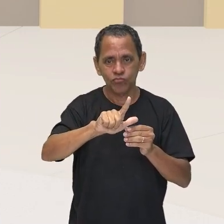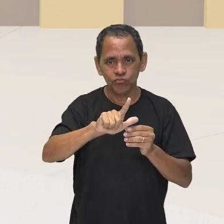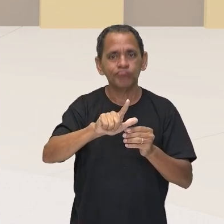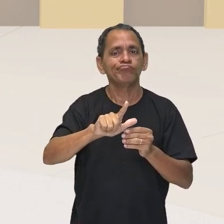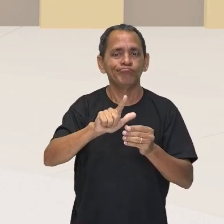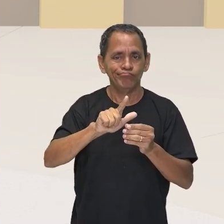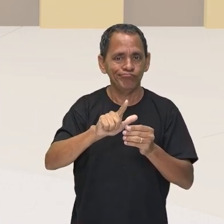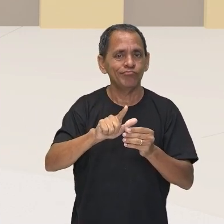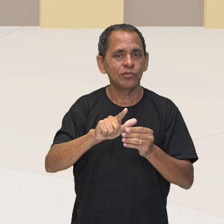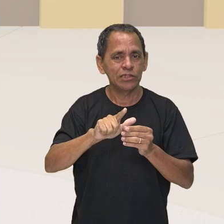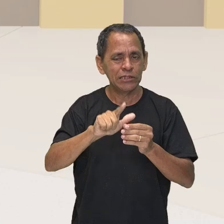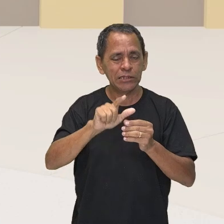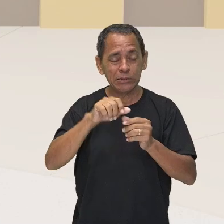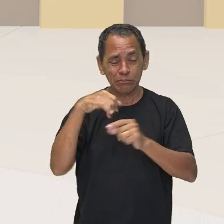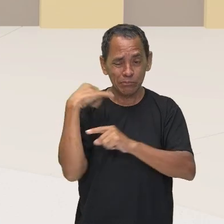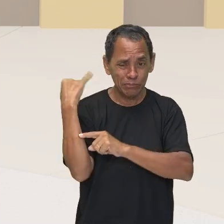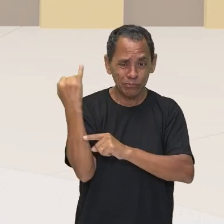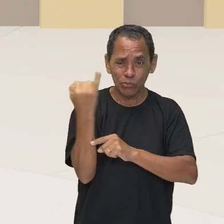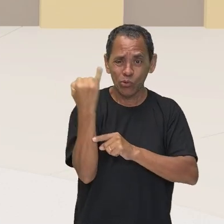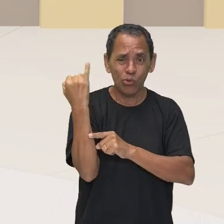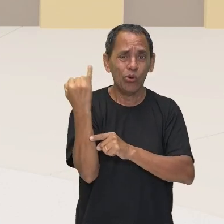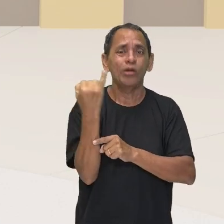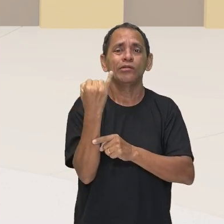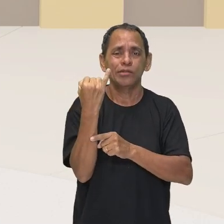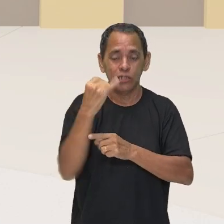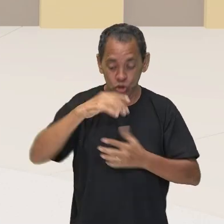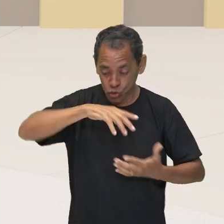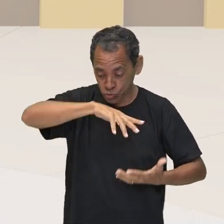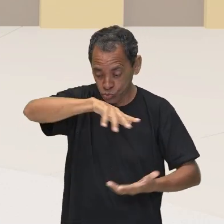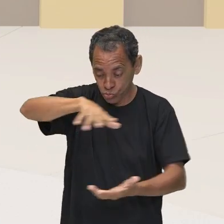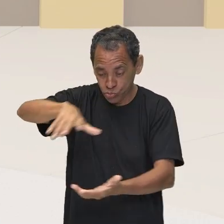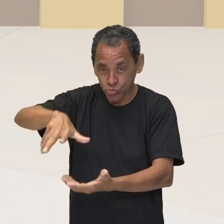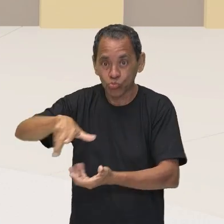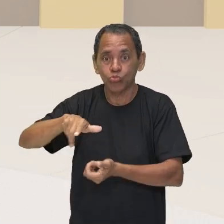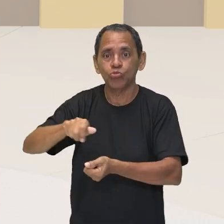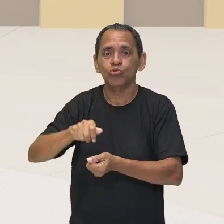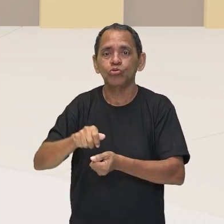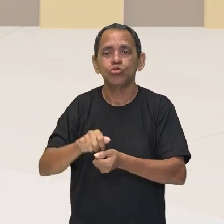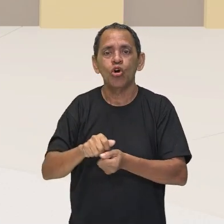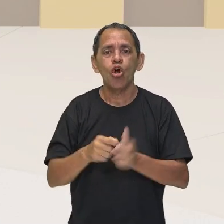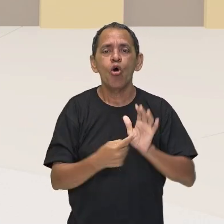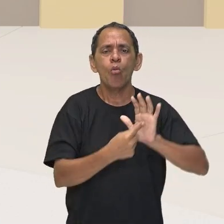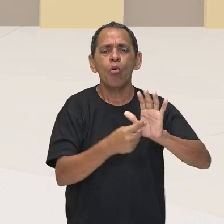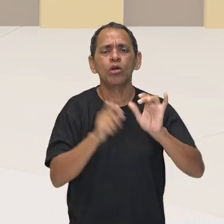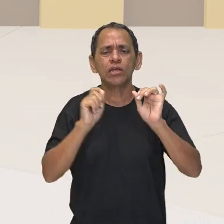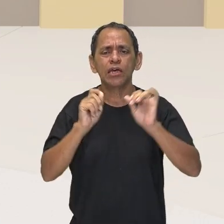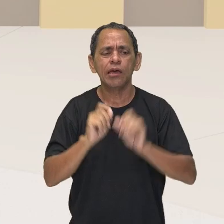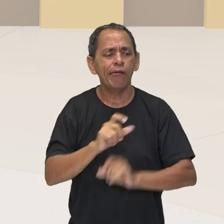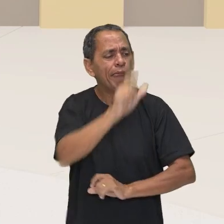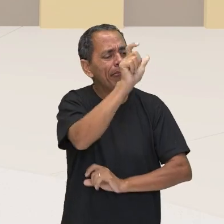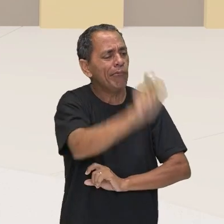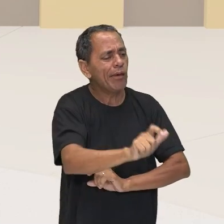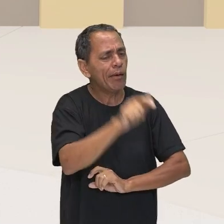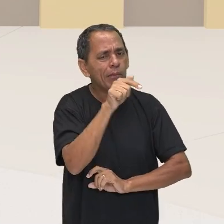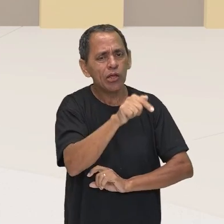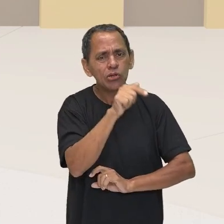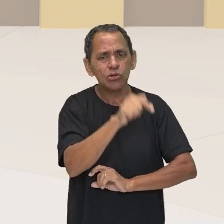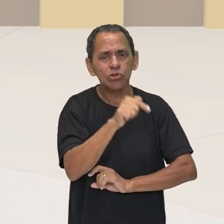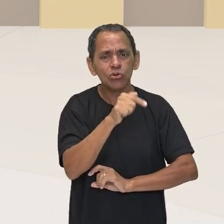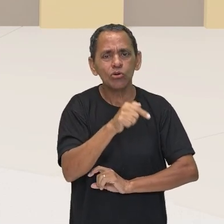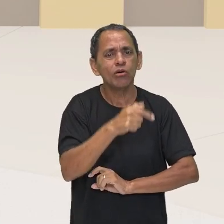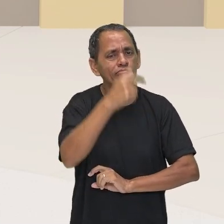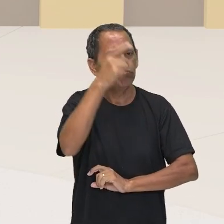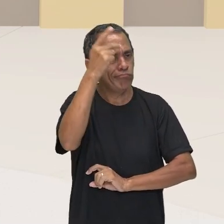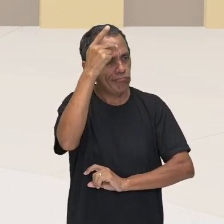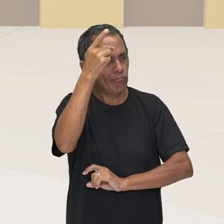muita importância mundial. Isso indica que ele era uma pessoa boa, né? Que ele lutava, buscava